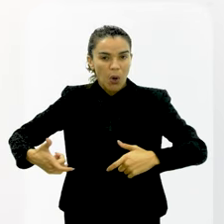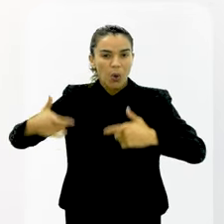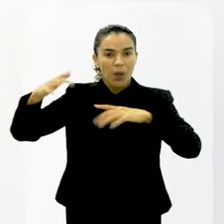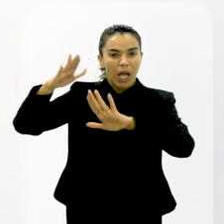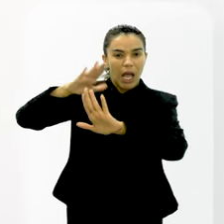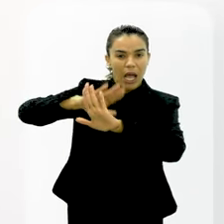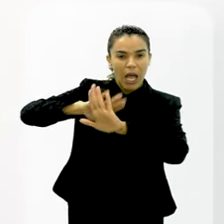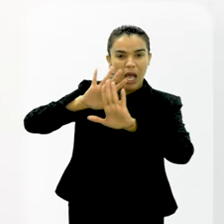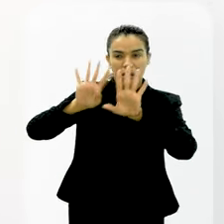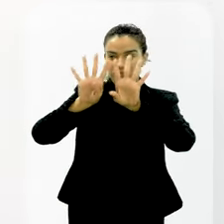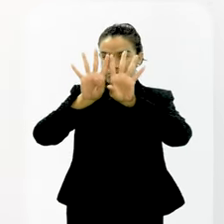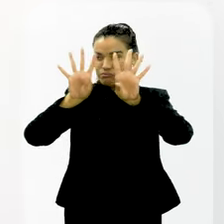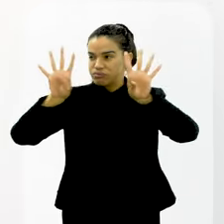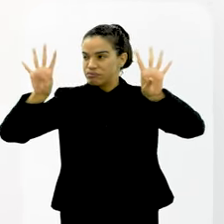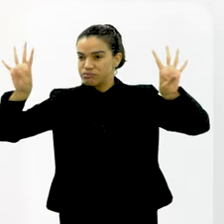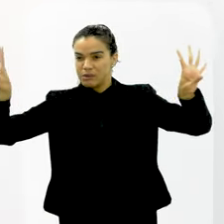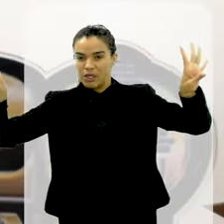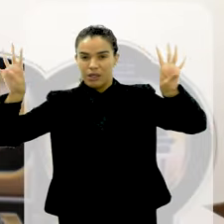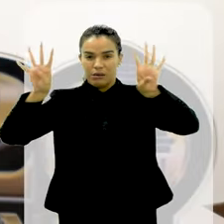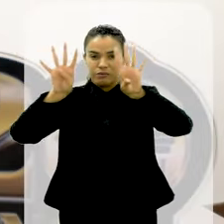cenografia, figurino,